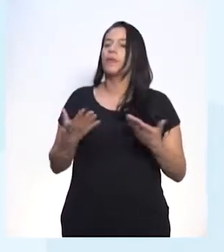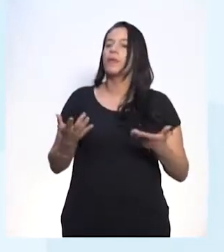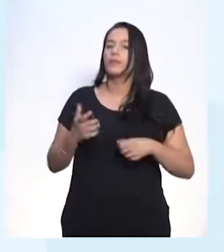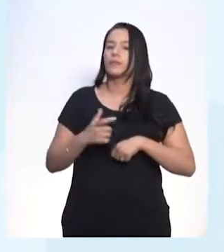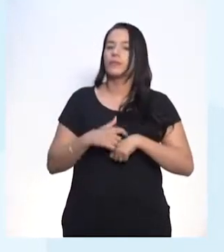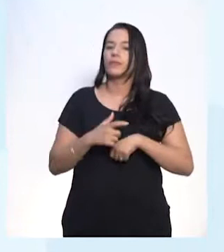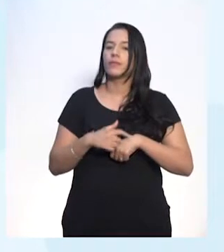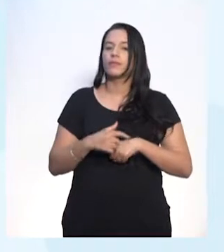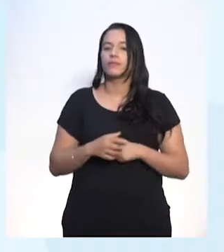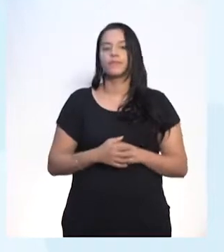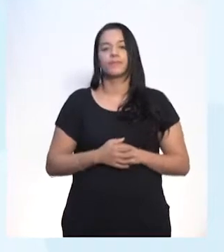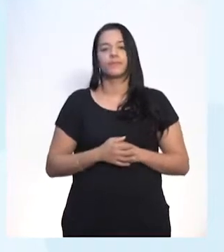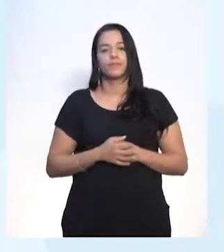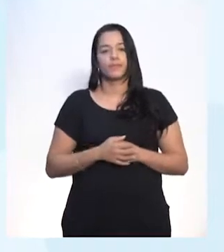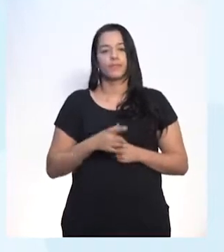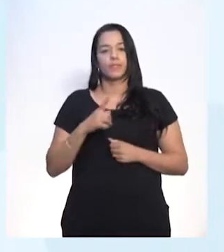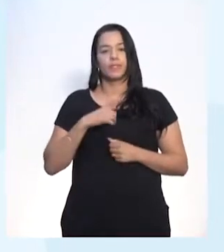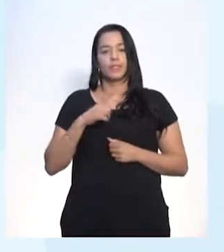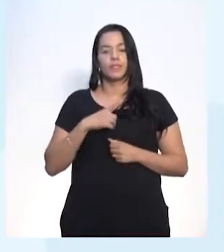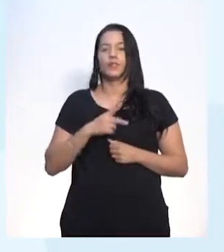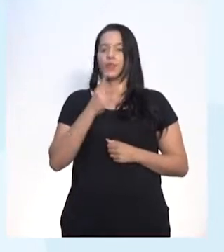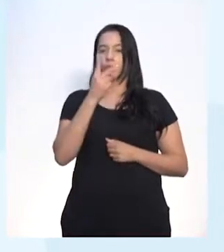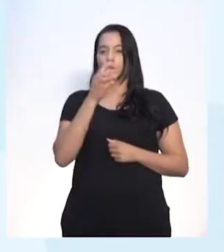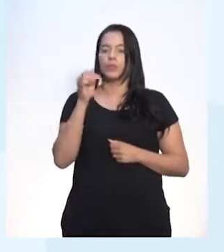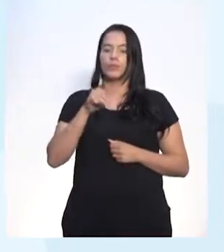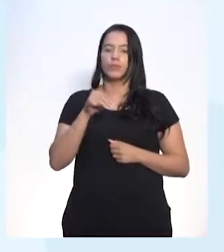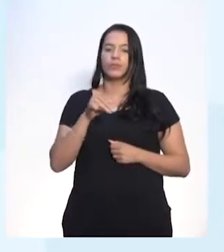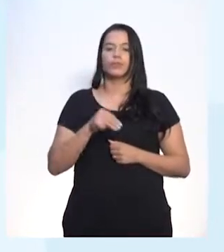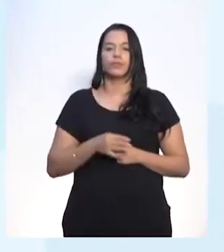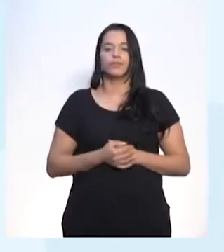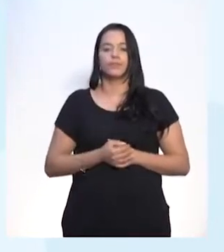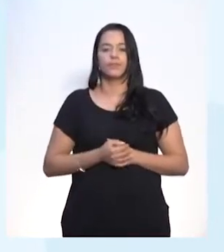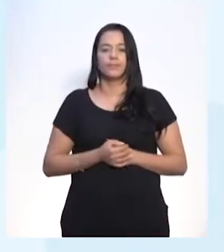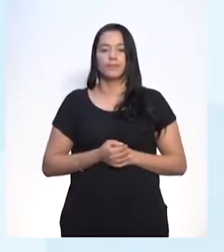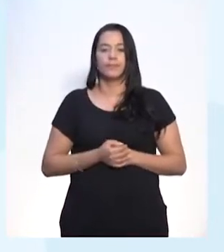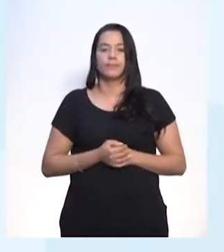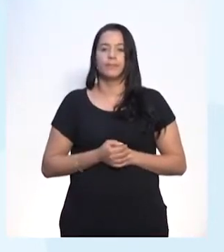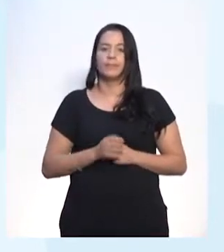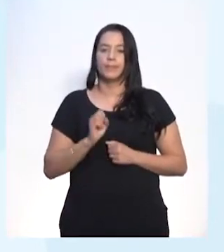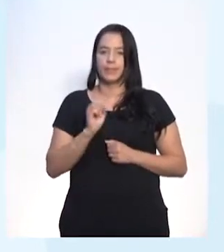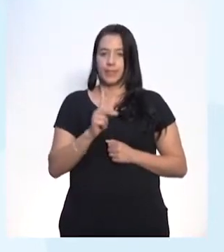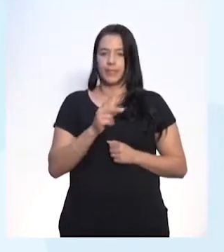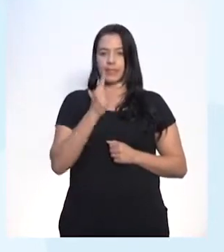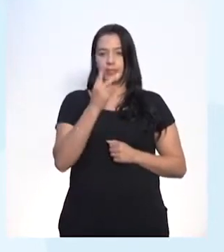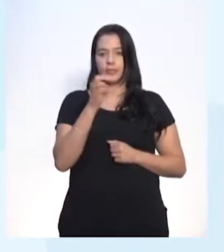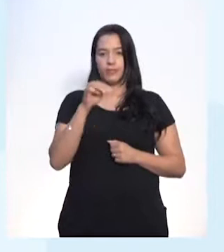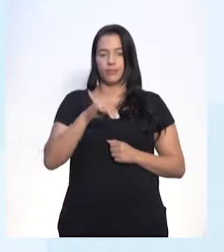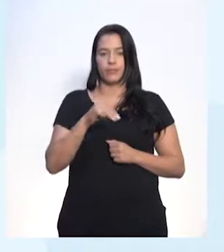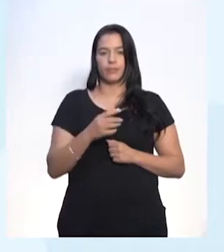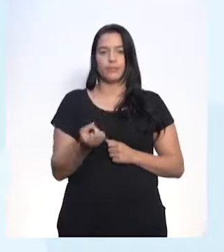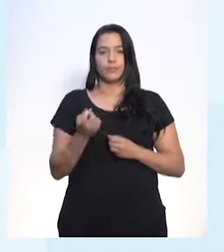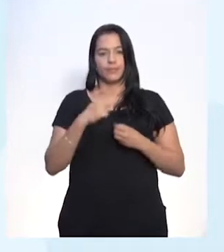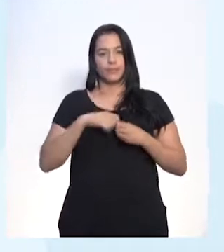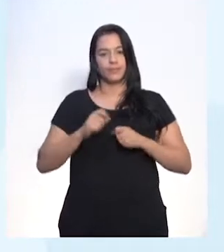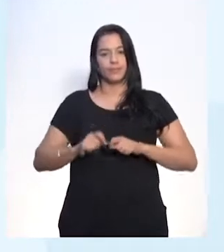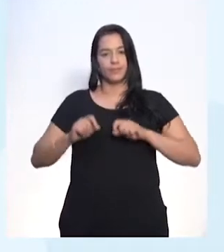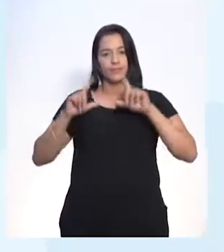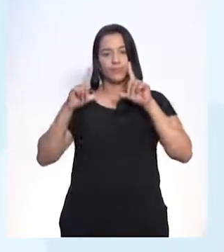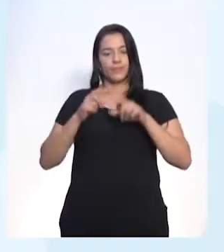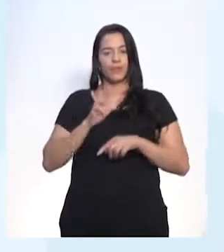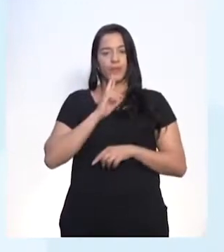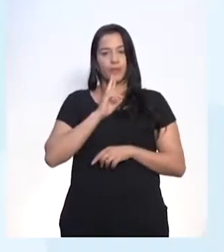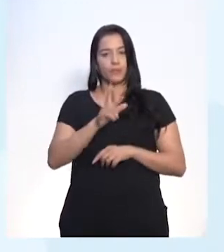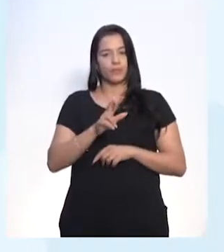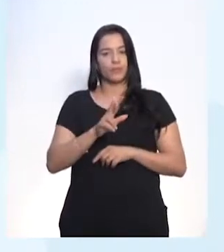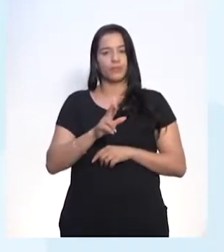tempo? Professora Inês, aqui nós vamos ter também 2 minutinhos. Tá bom, voltamos em 2 minutos. Coloca no chat qual